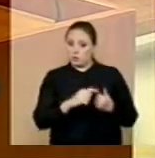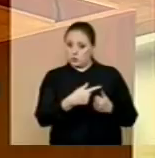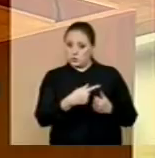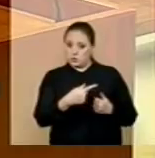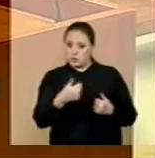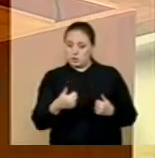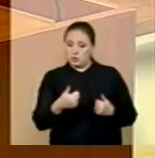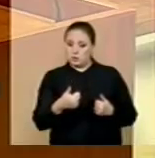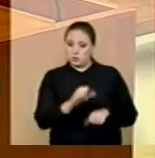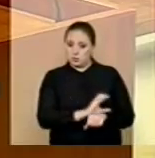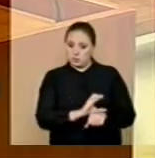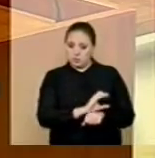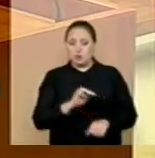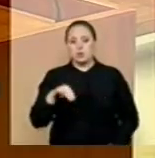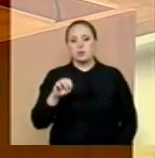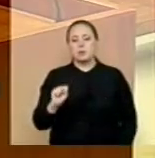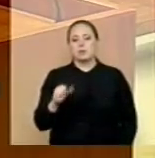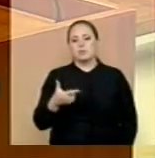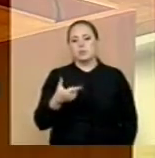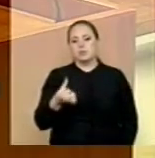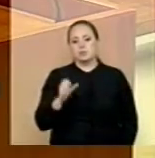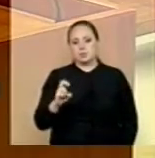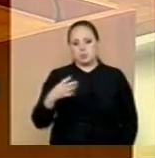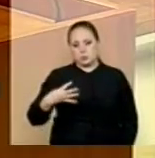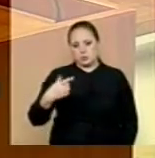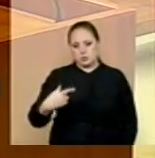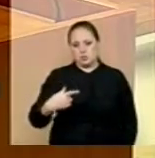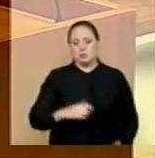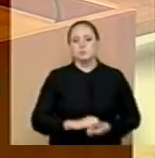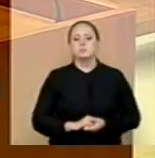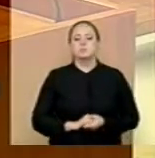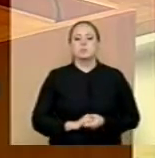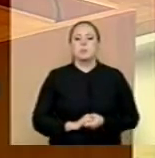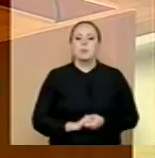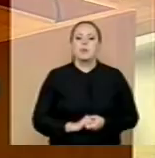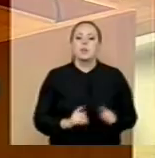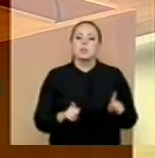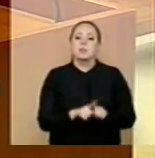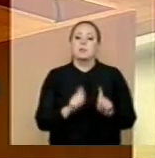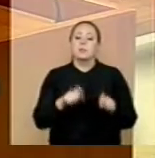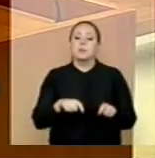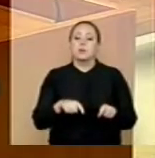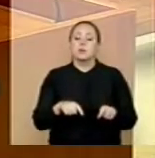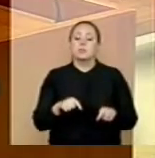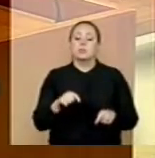MS 26547. Bem sobre a possibilidade dos tribunais de